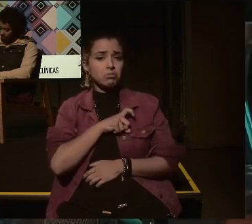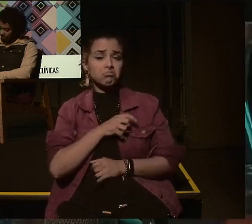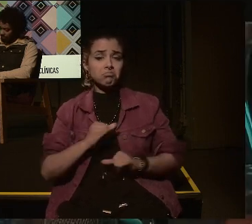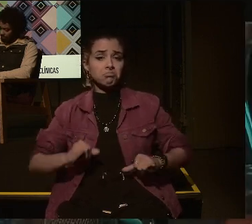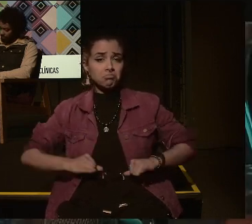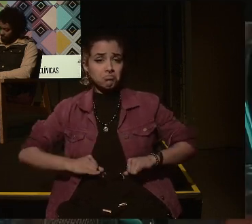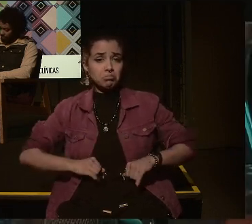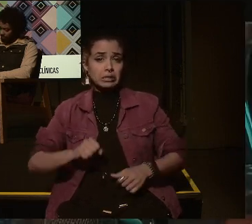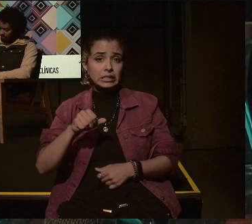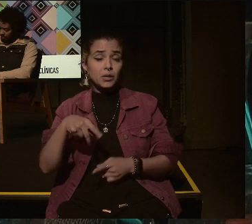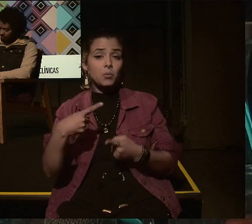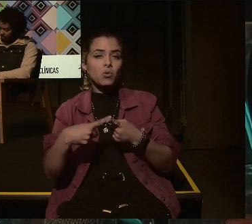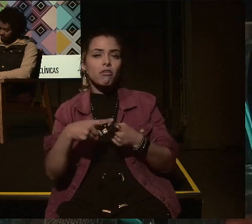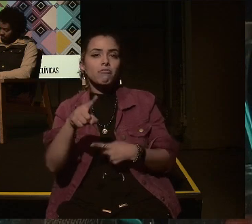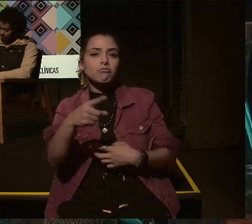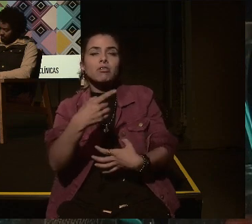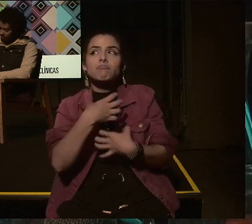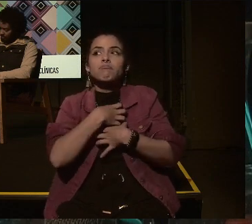Eu preciso de fluxo.